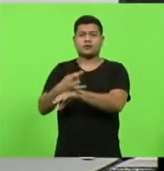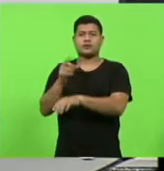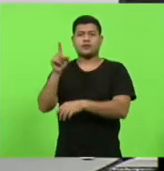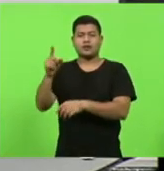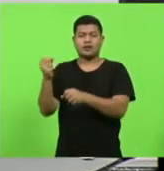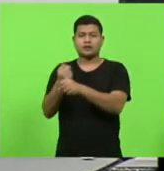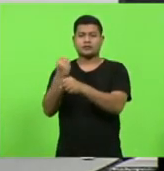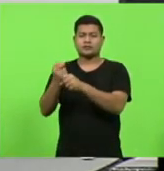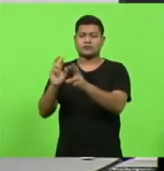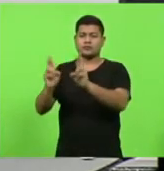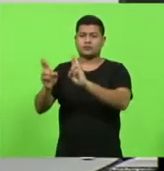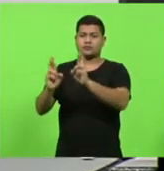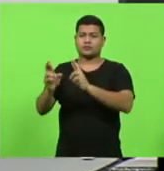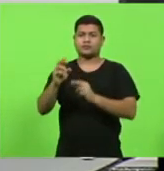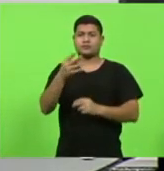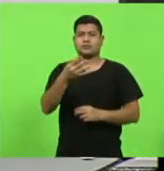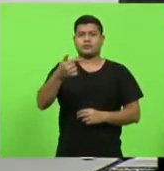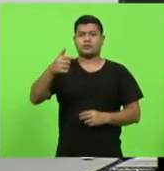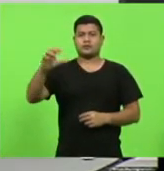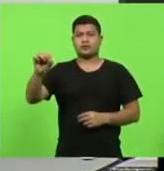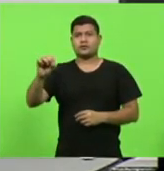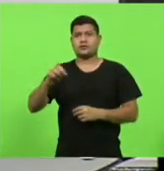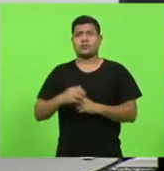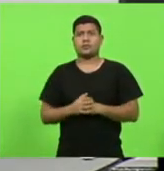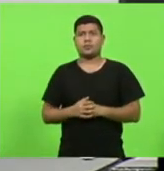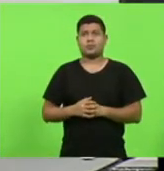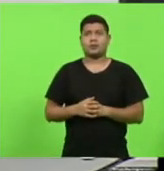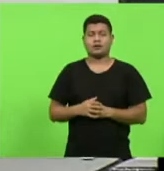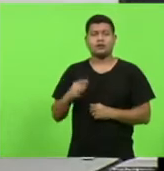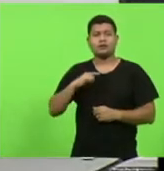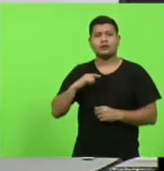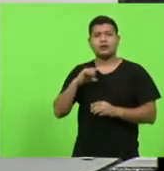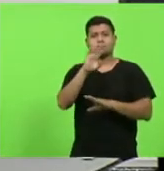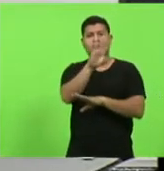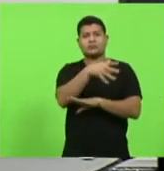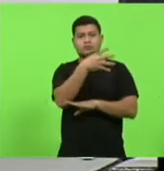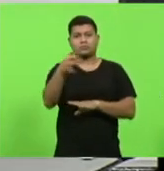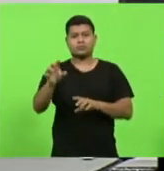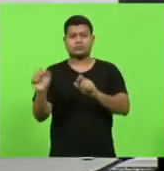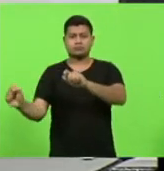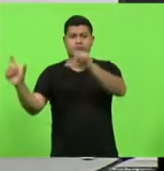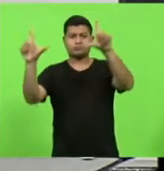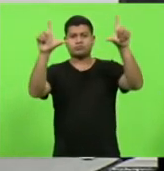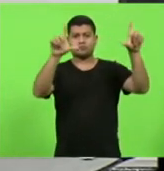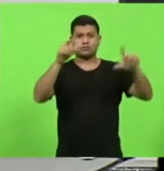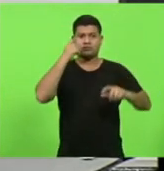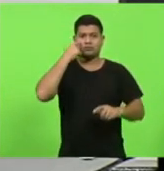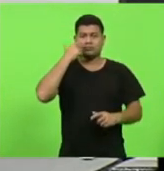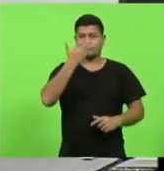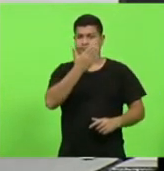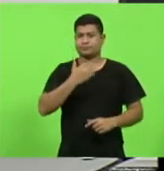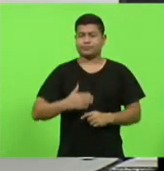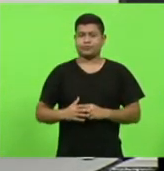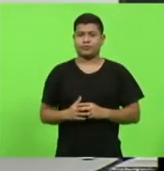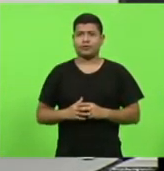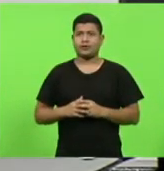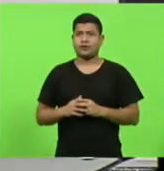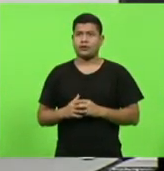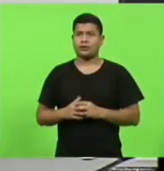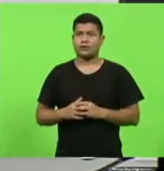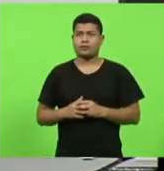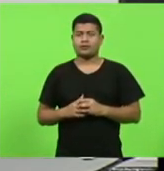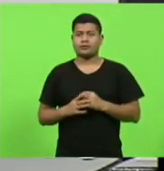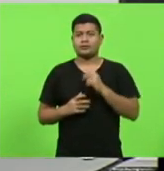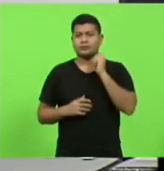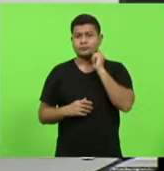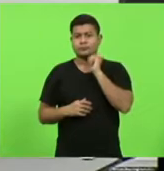44 milhões, bota isso que eu estou falando, tem uma tabela aí que é para o pessoal que nos acompanha, 44 milhões São